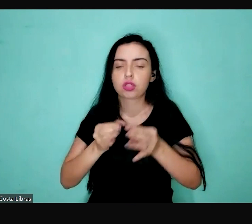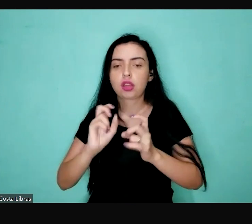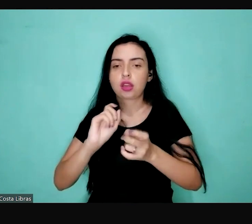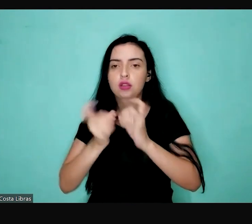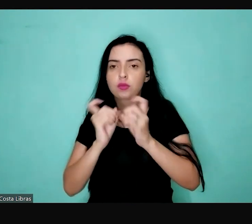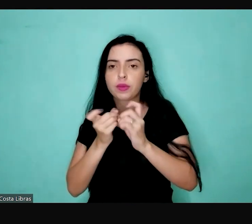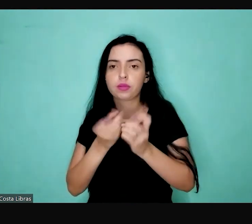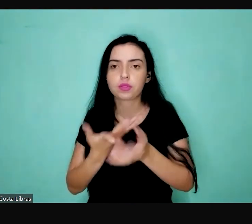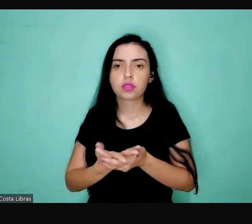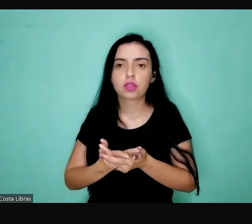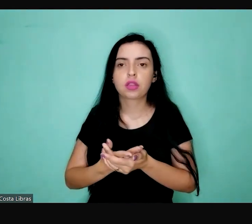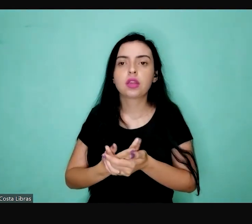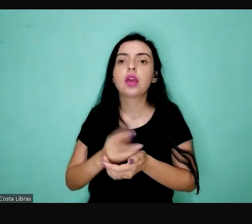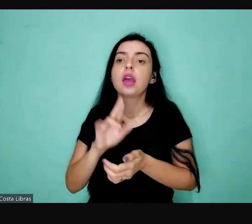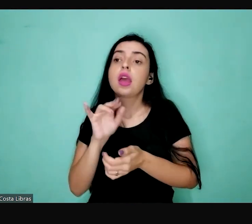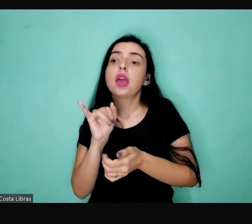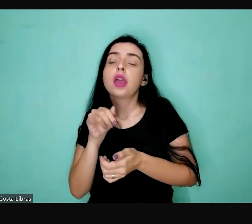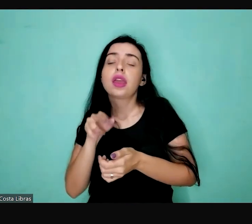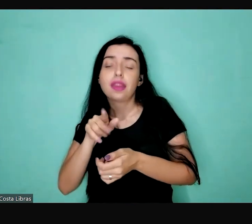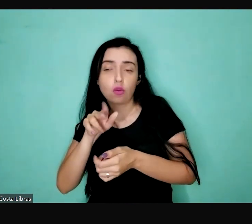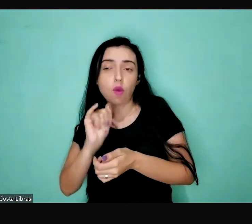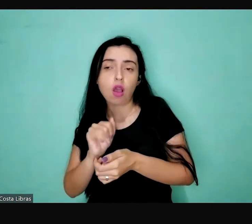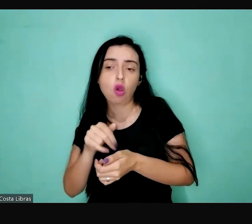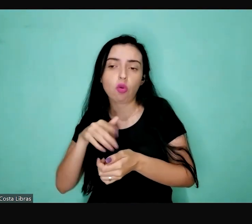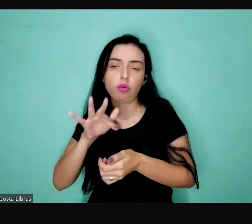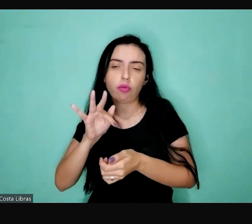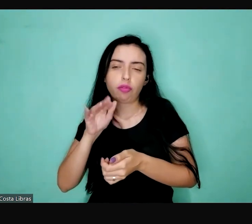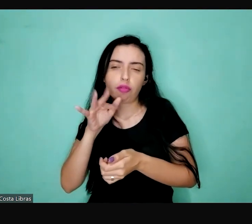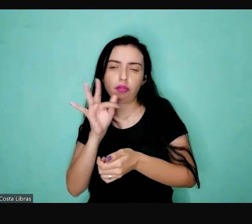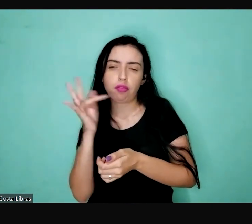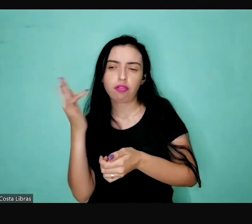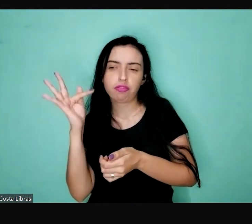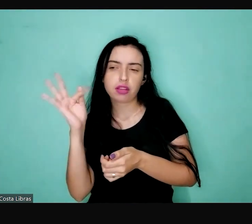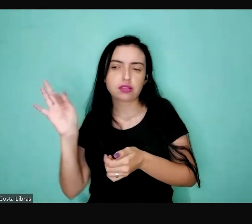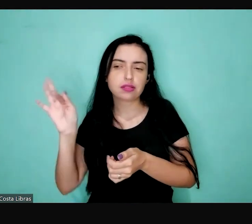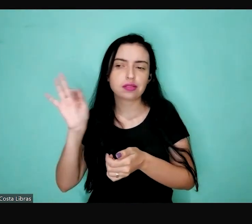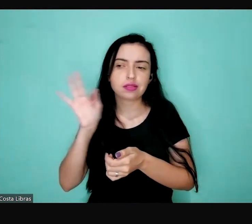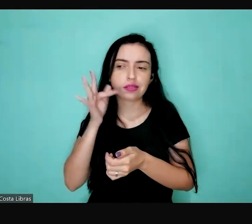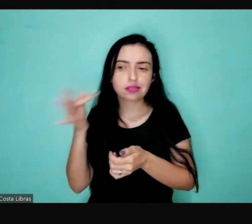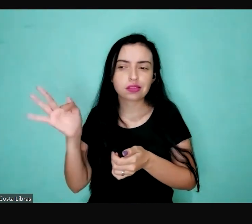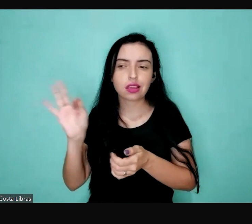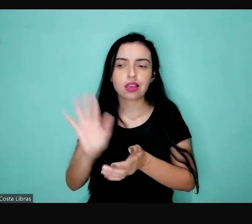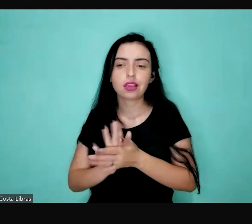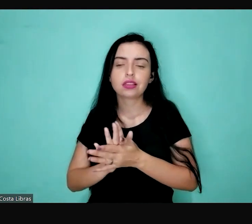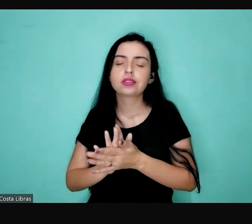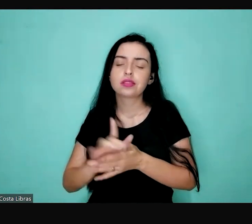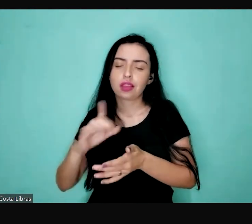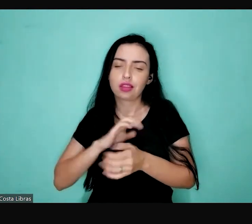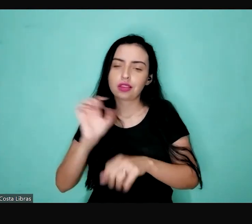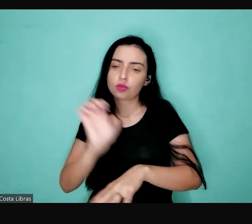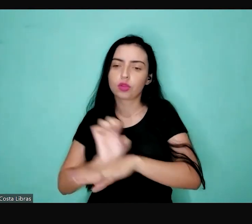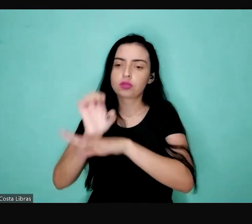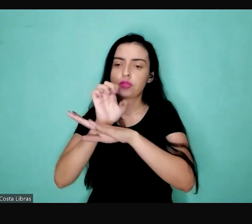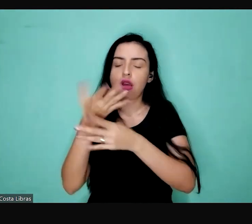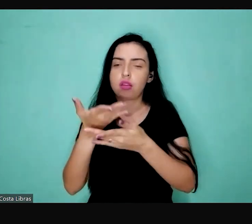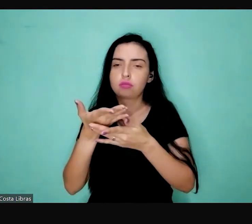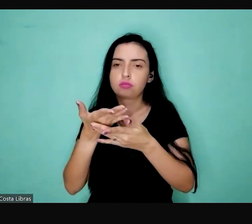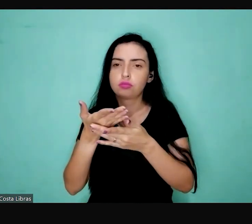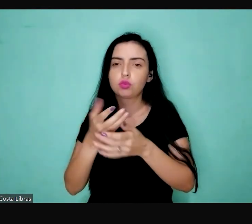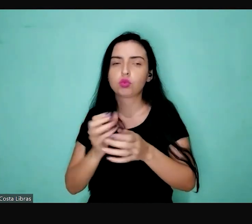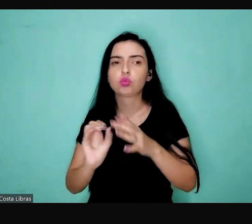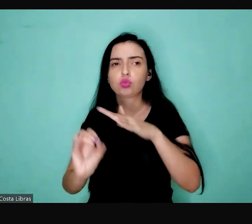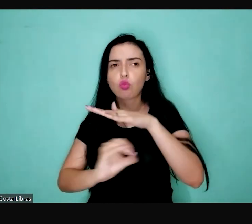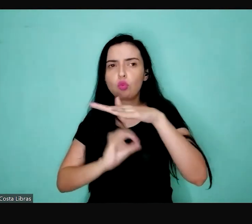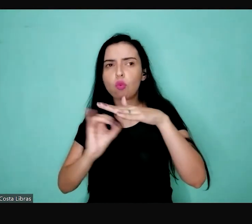no modelo francês, ela é dualista, e há um Conselho de Estado, e há finalmente um outro órgão que, como dizia